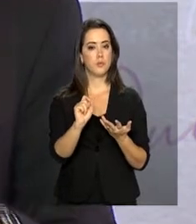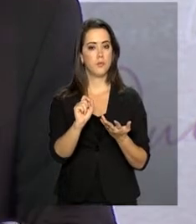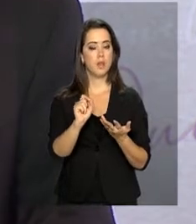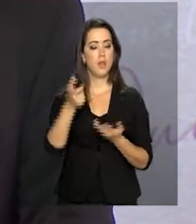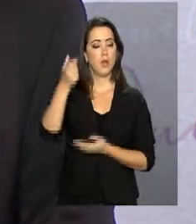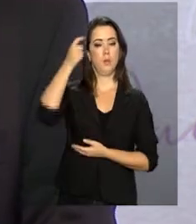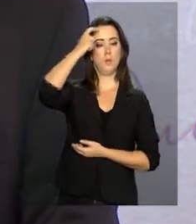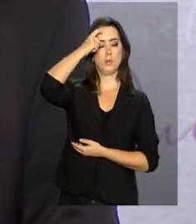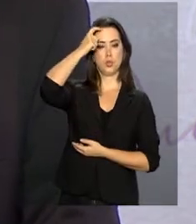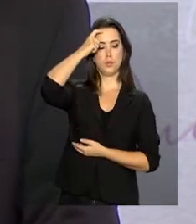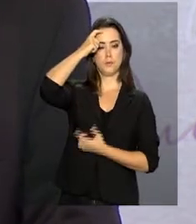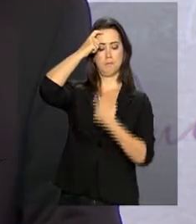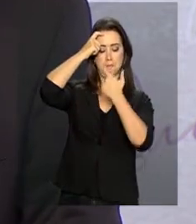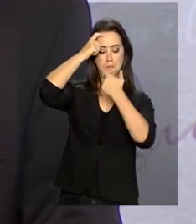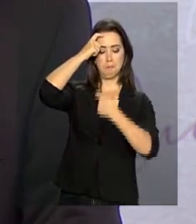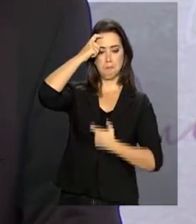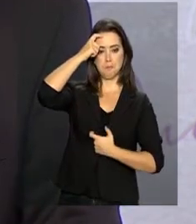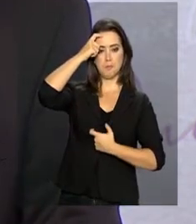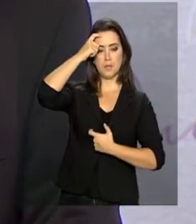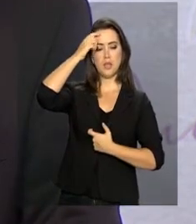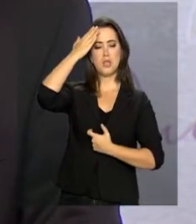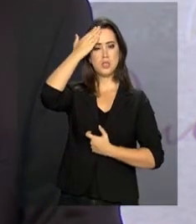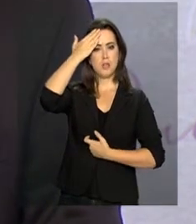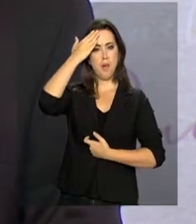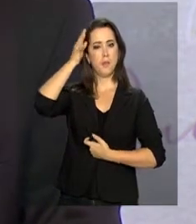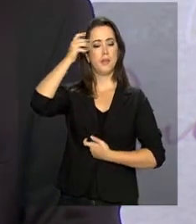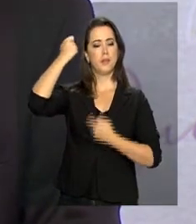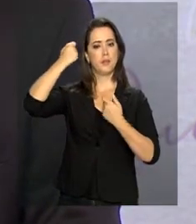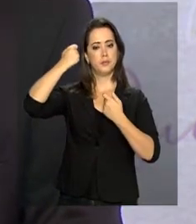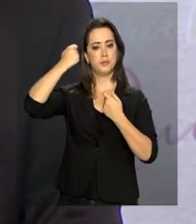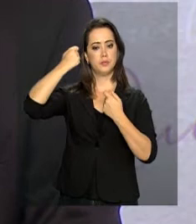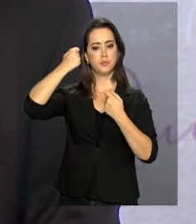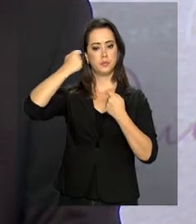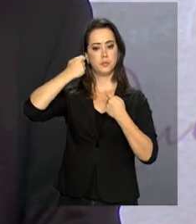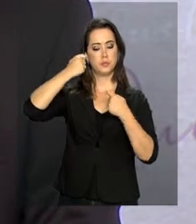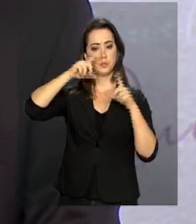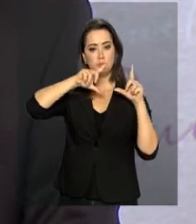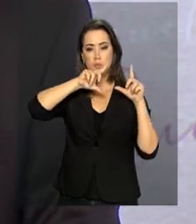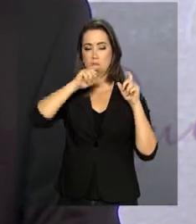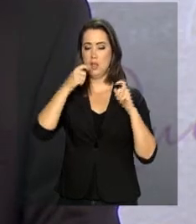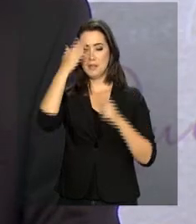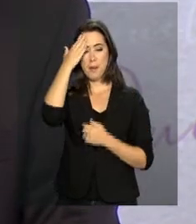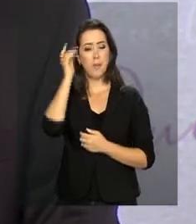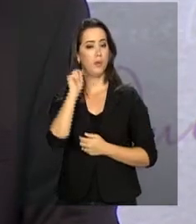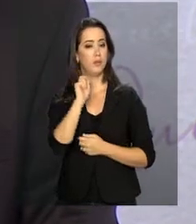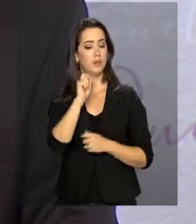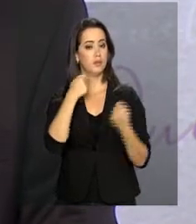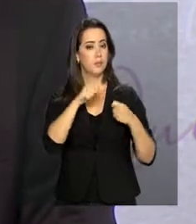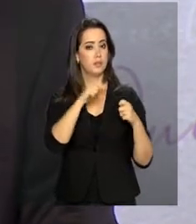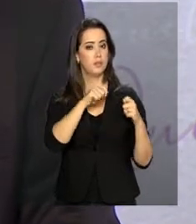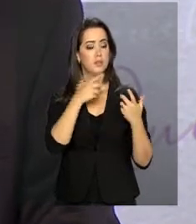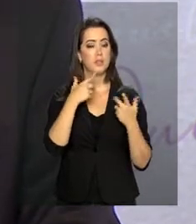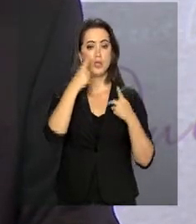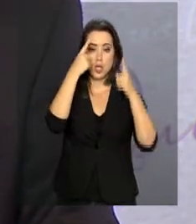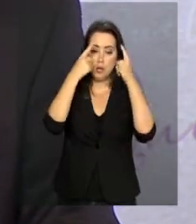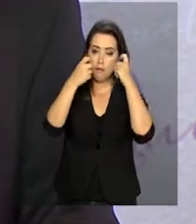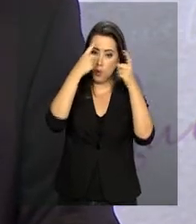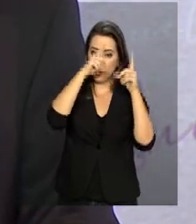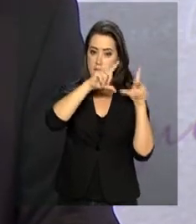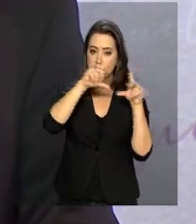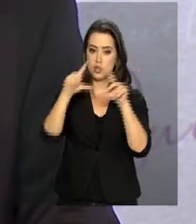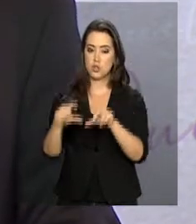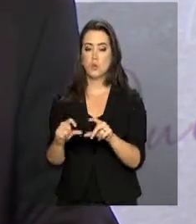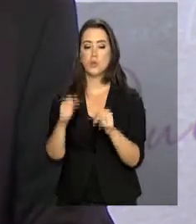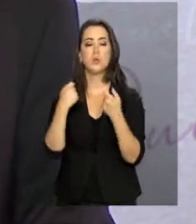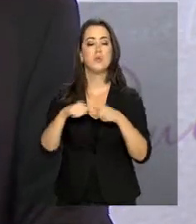conscientização porque a diminuição da violência passa necessariamente pela conscientização das pessoas